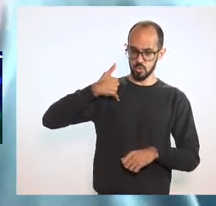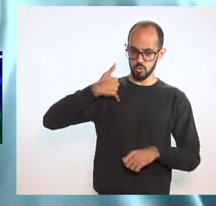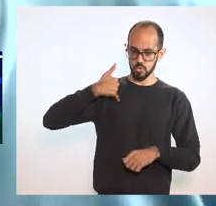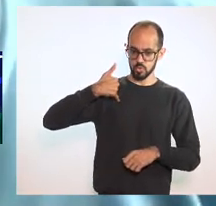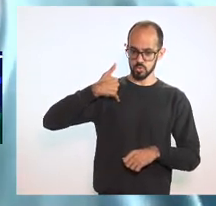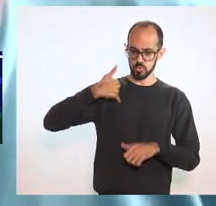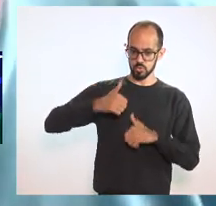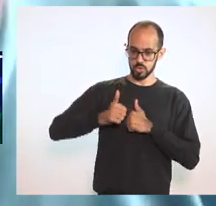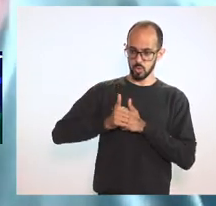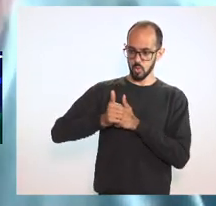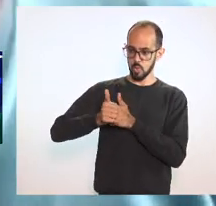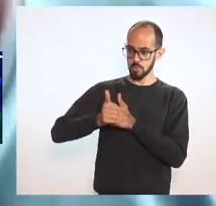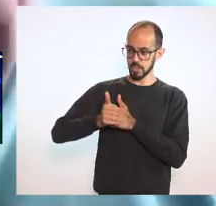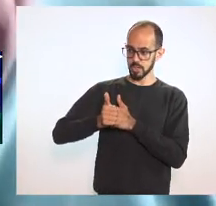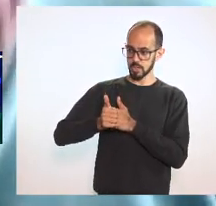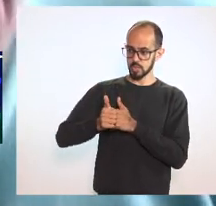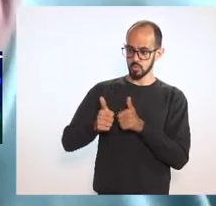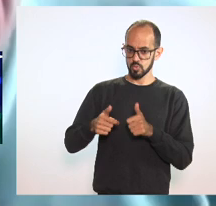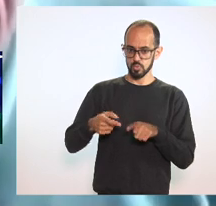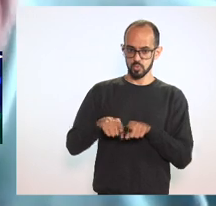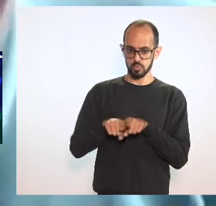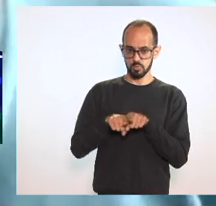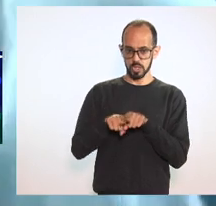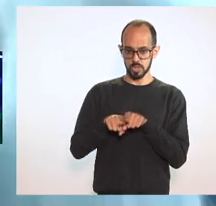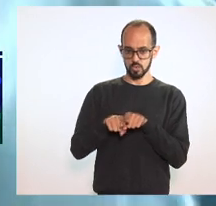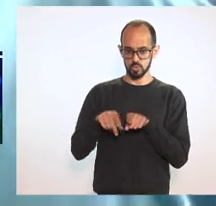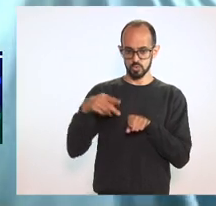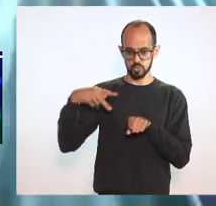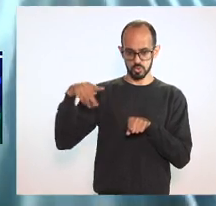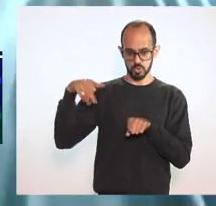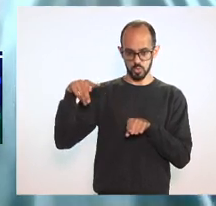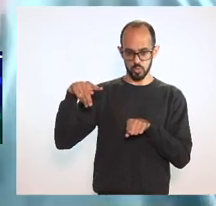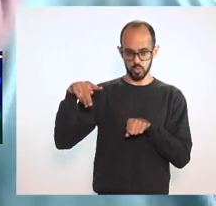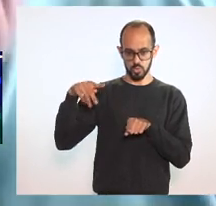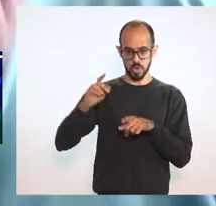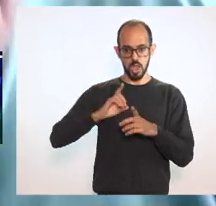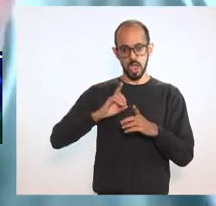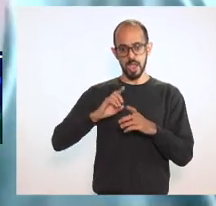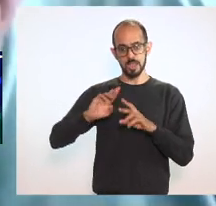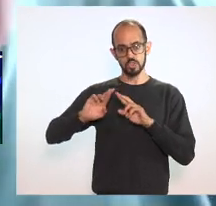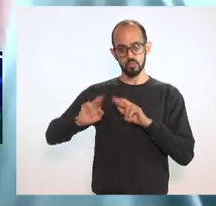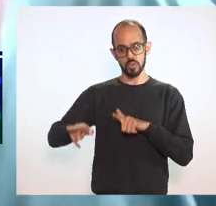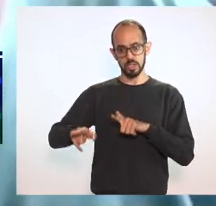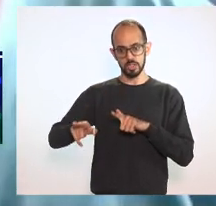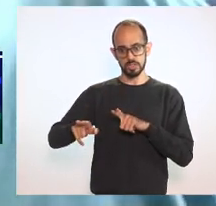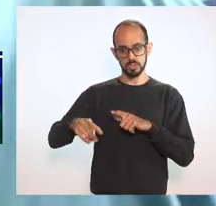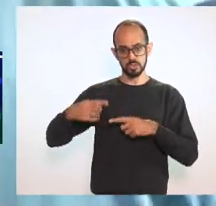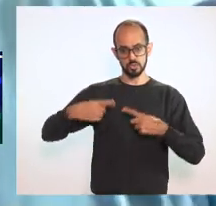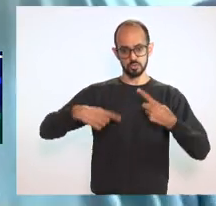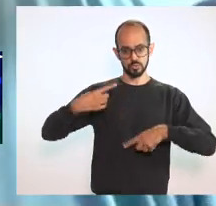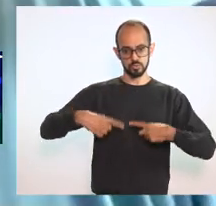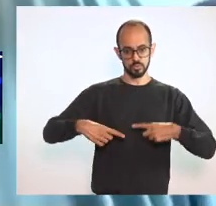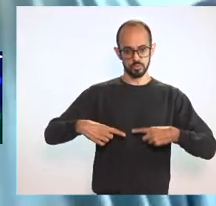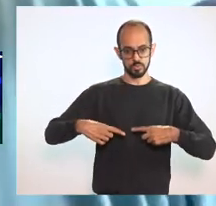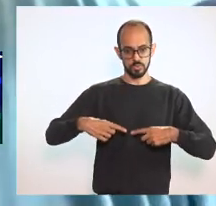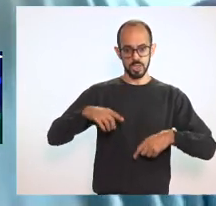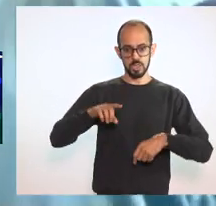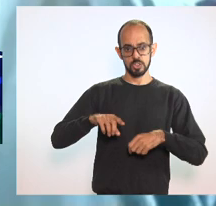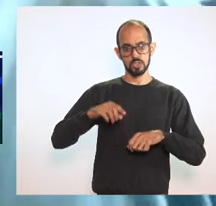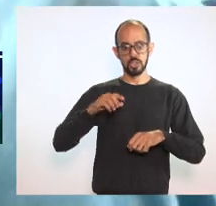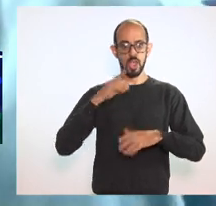seu companheiro uma aula a diferença entre demagogia EA boca o segundo